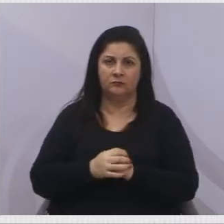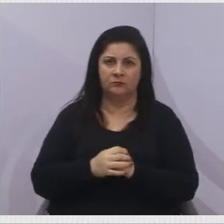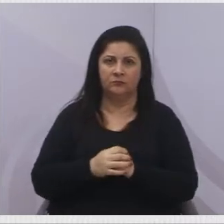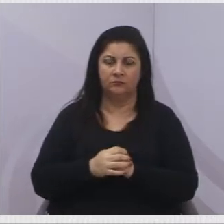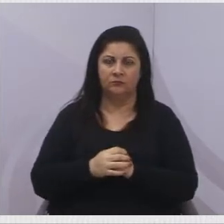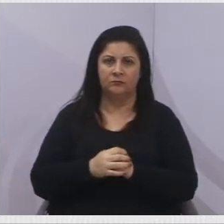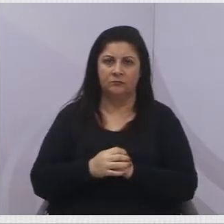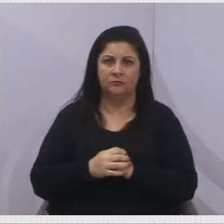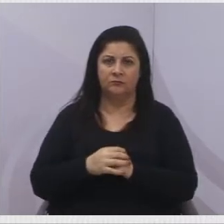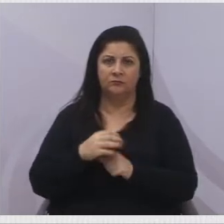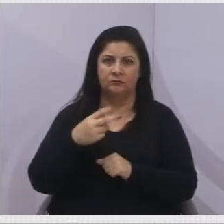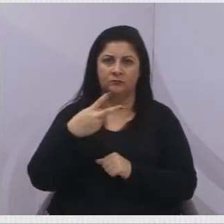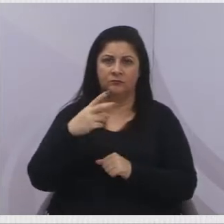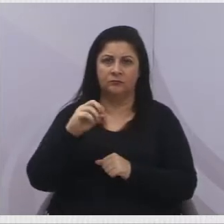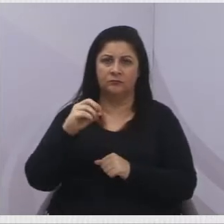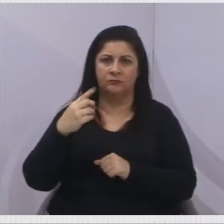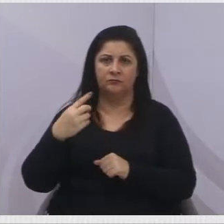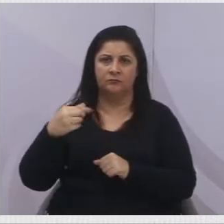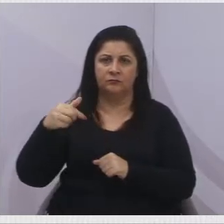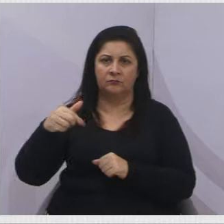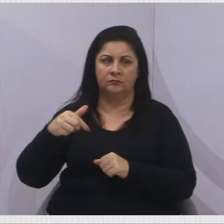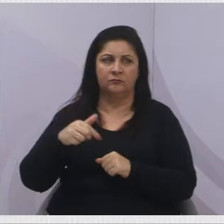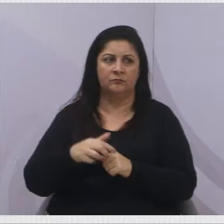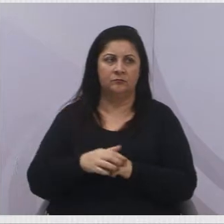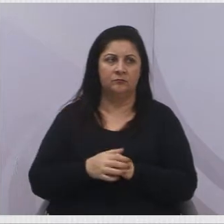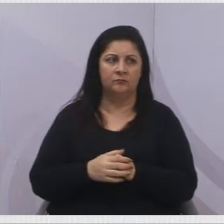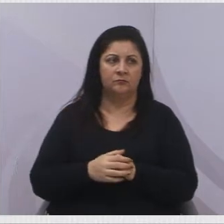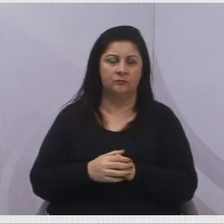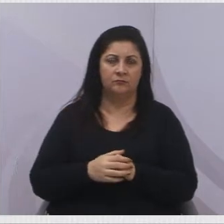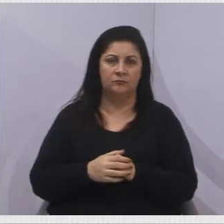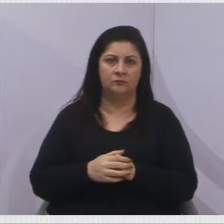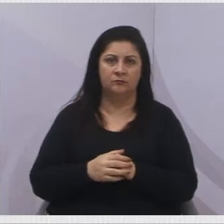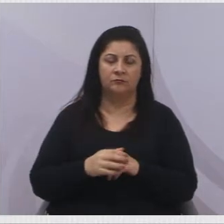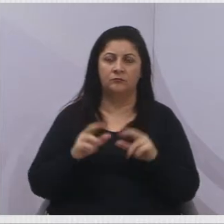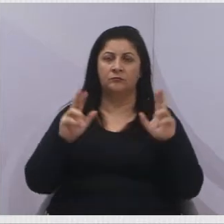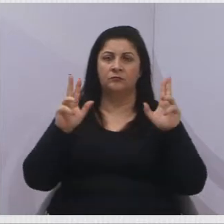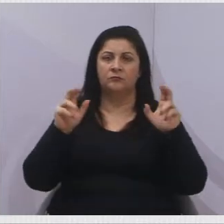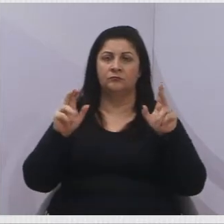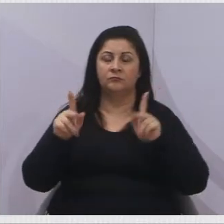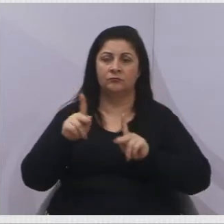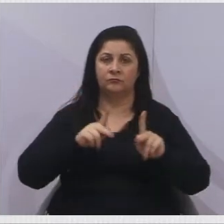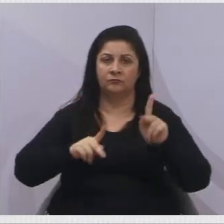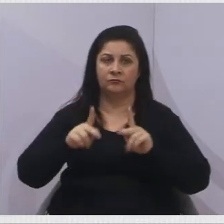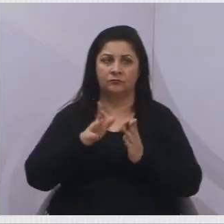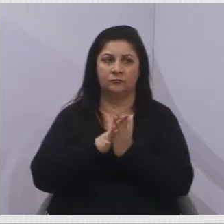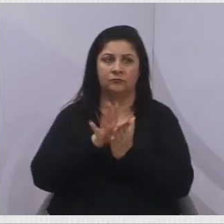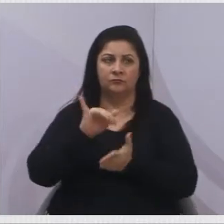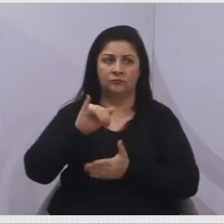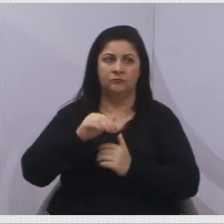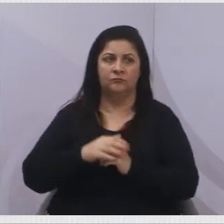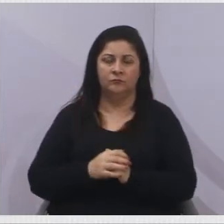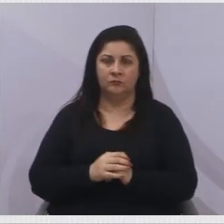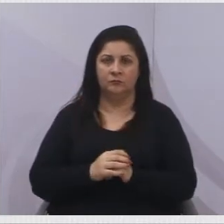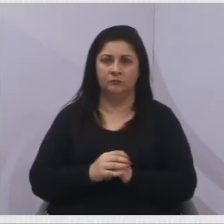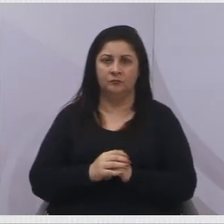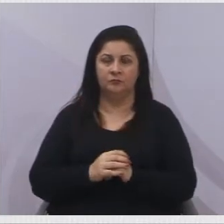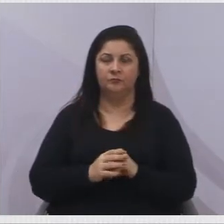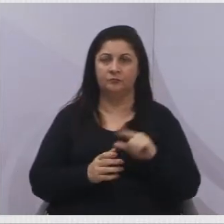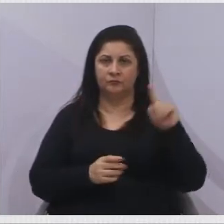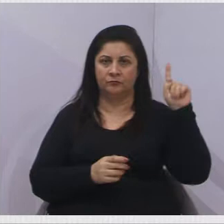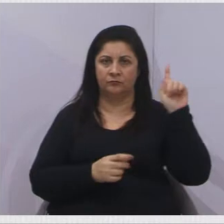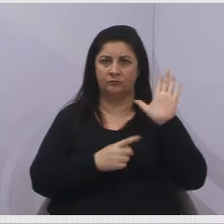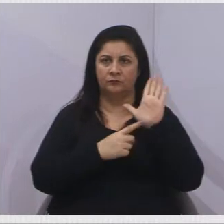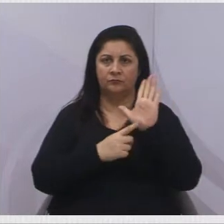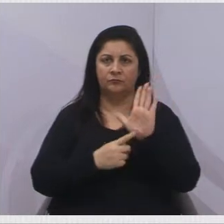de agosto de 2017. Com relação à população de Jacareí, no próximo slide,